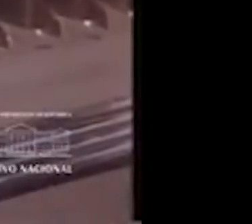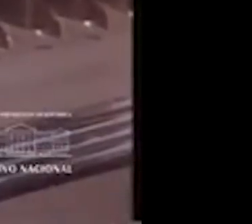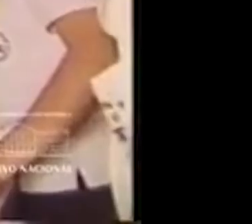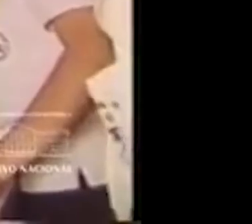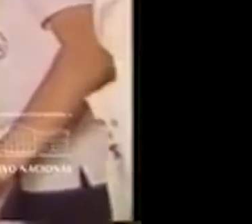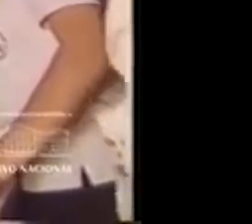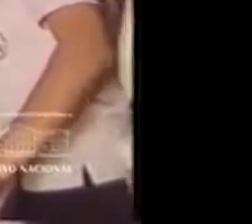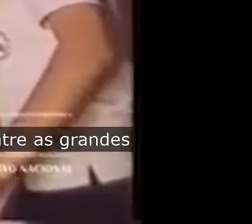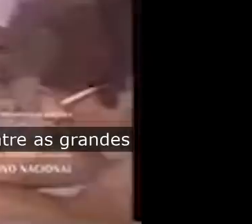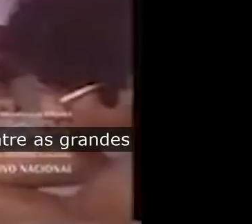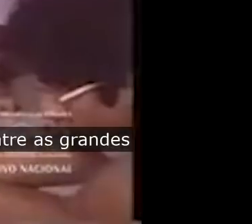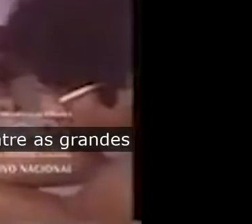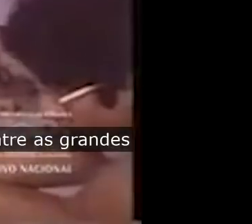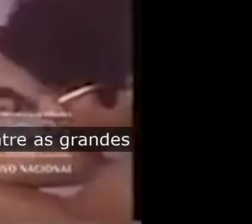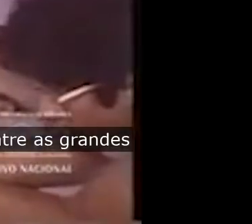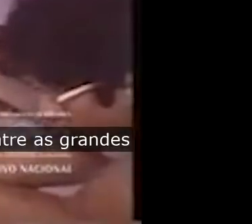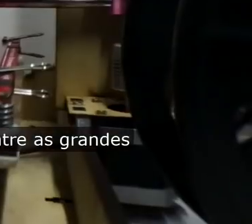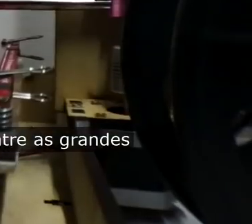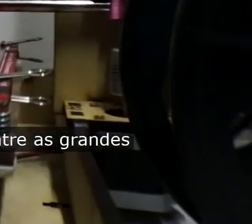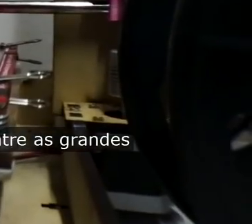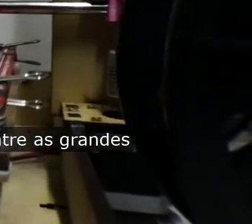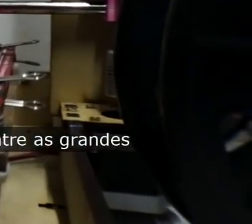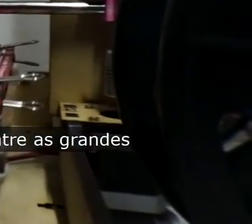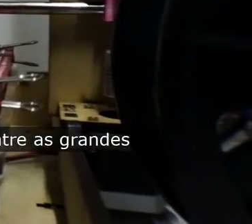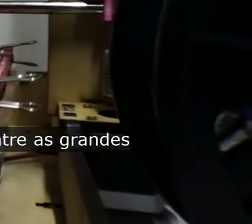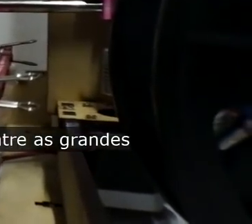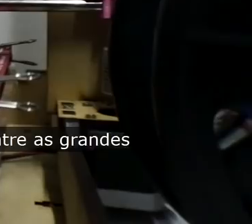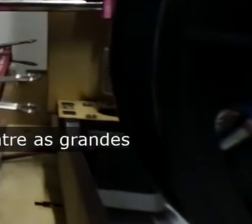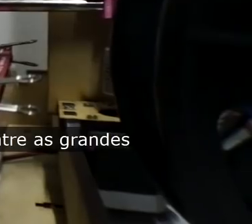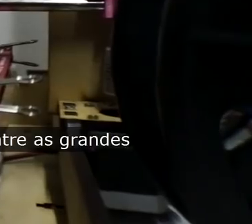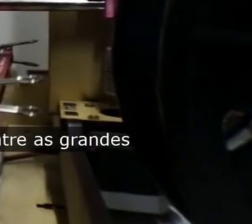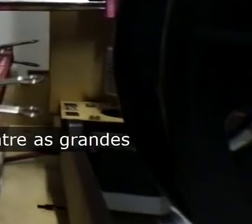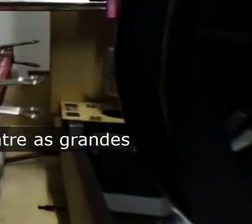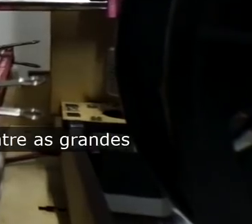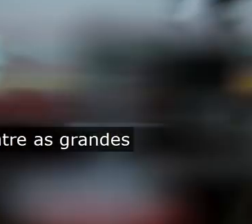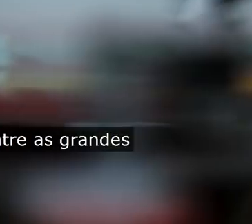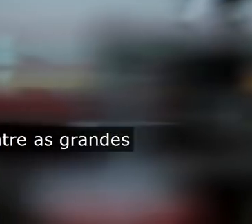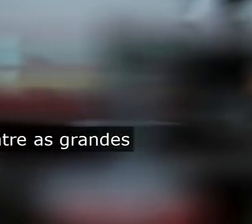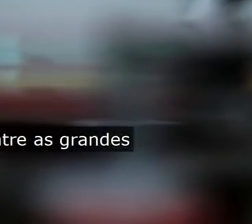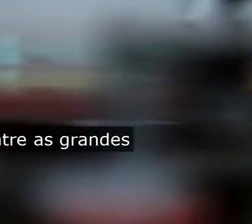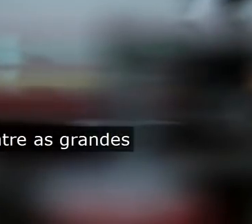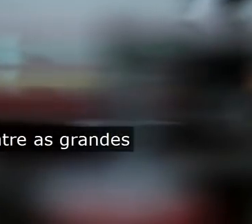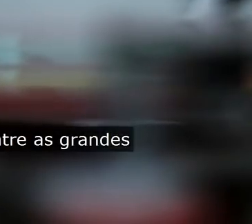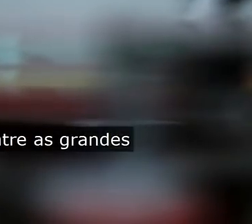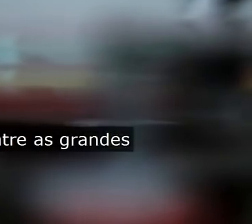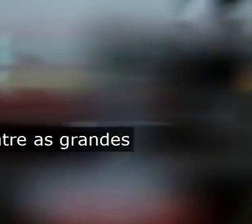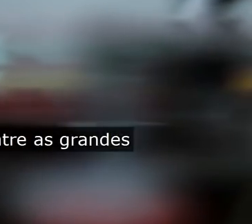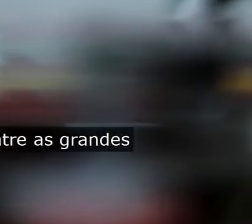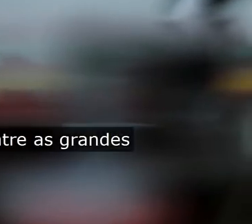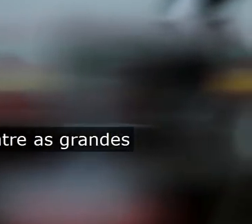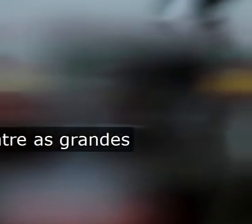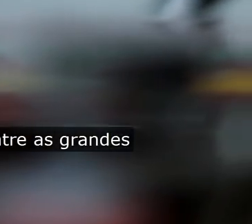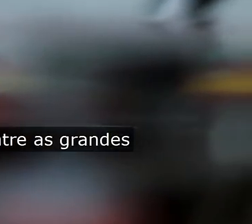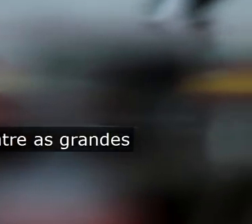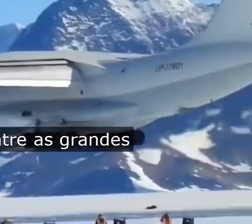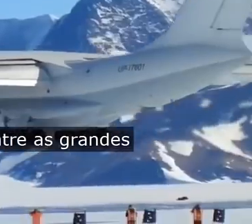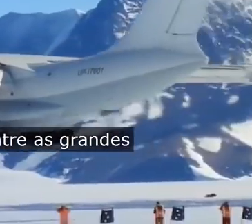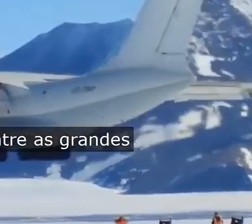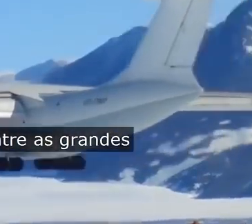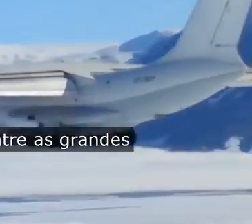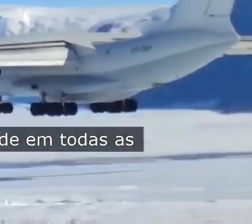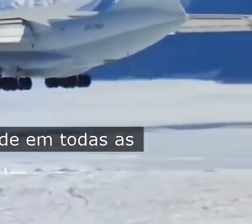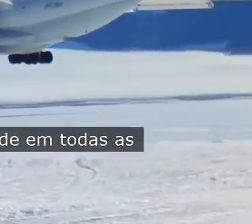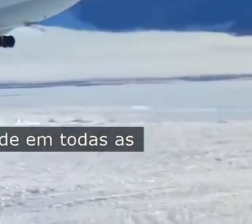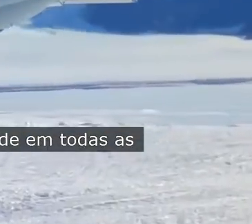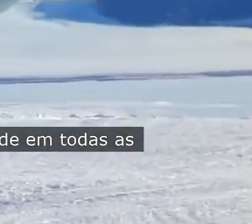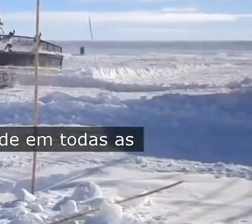pós-graduação. Orgulhosa de sua trajetória, a UERJ chega aos 70 anos entre as grandes universidades